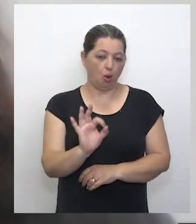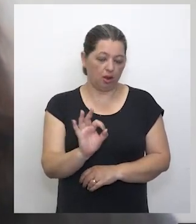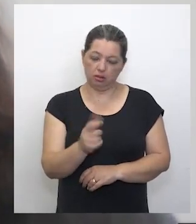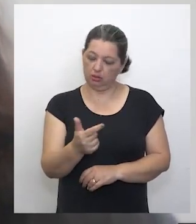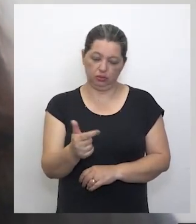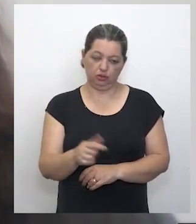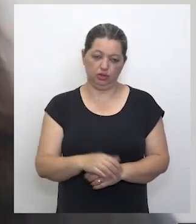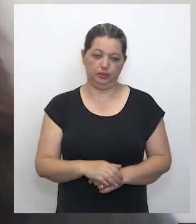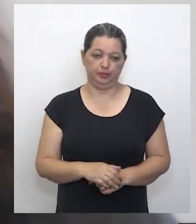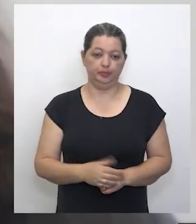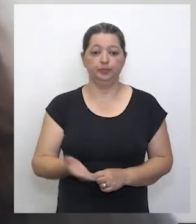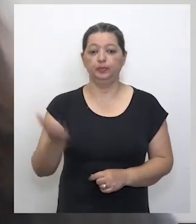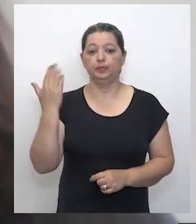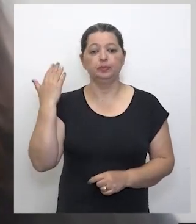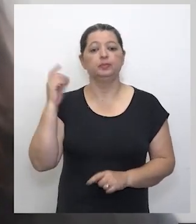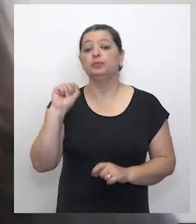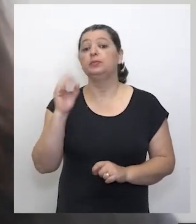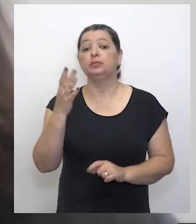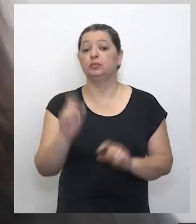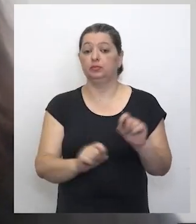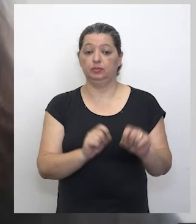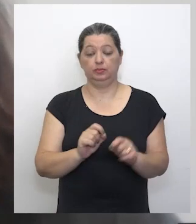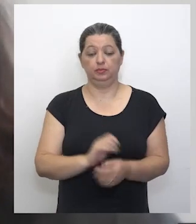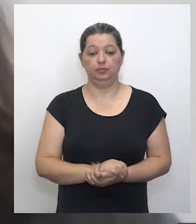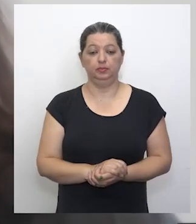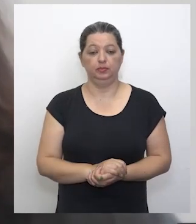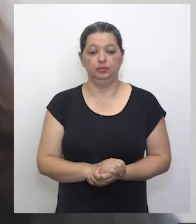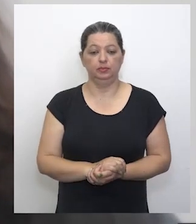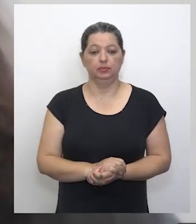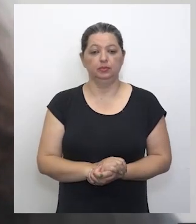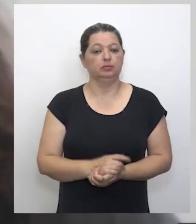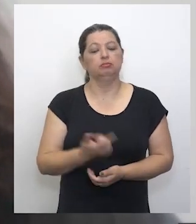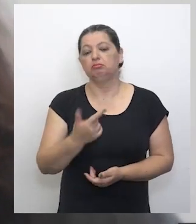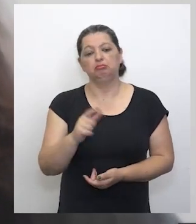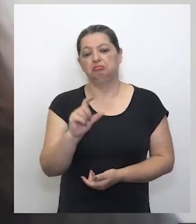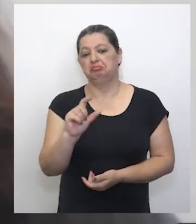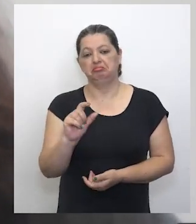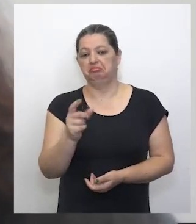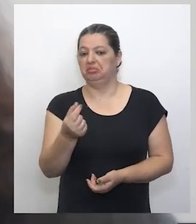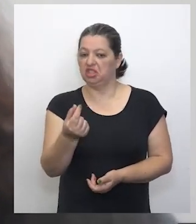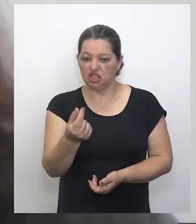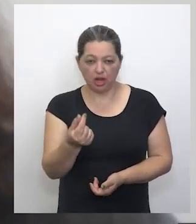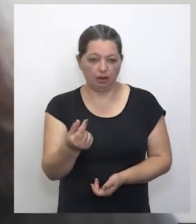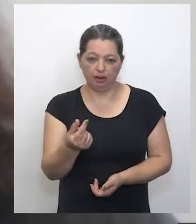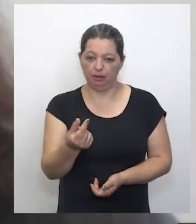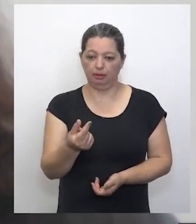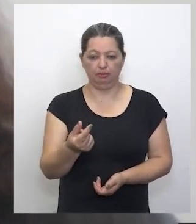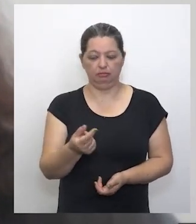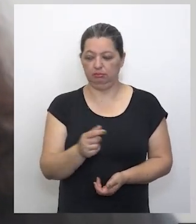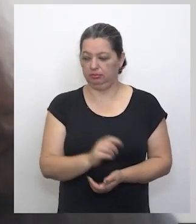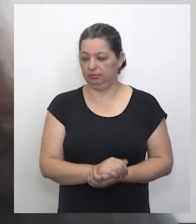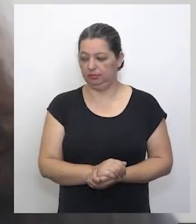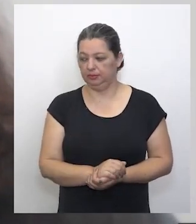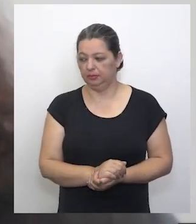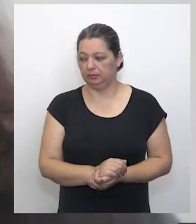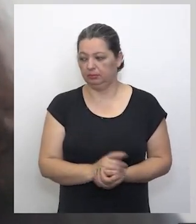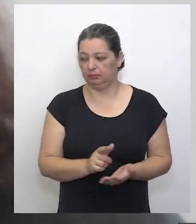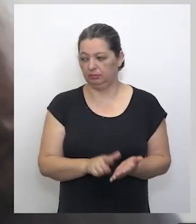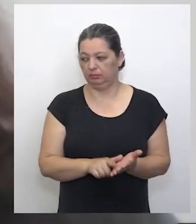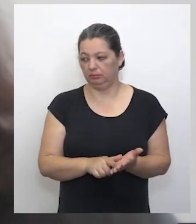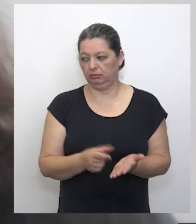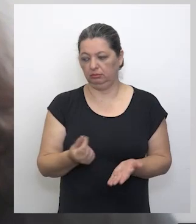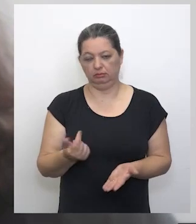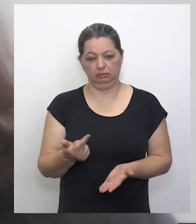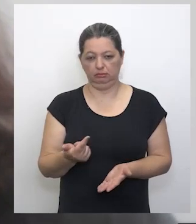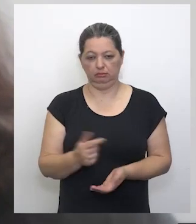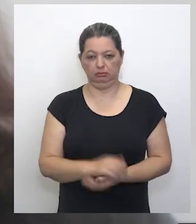né? Antigamente, o que acontecia? Não existia cédula. E como que era esse procedimento?